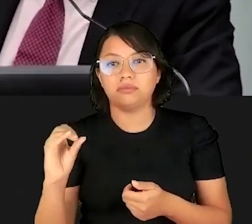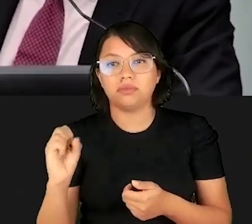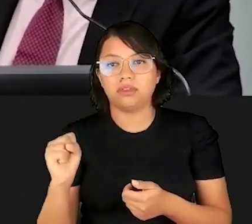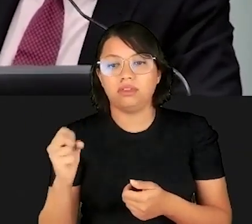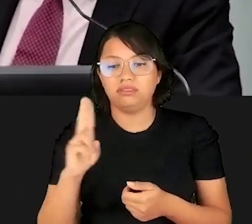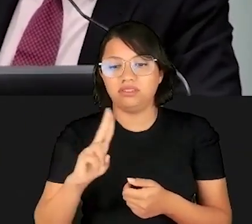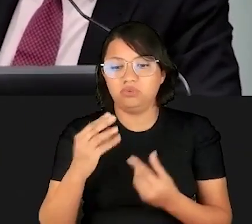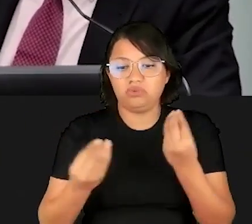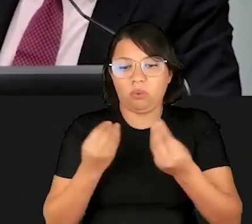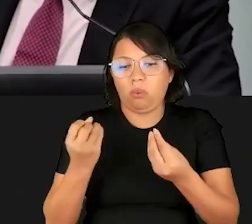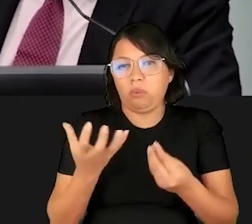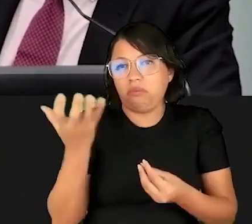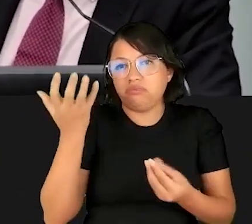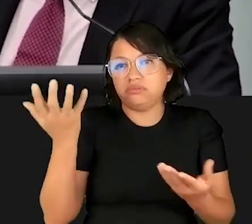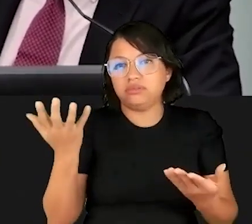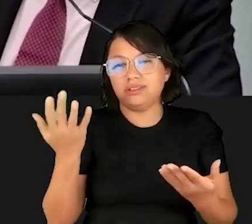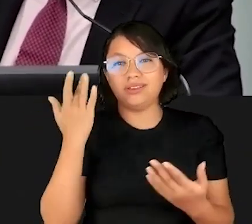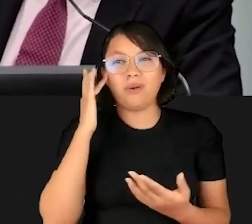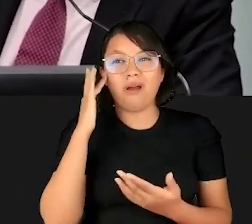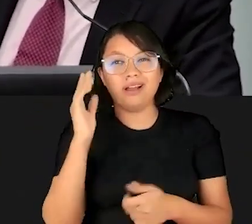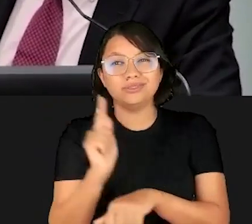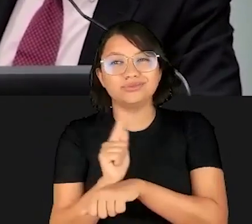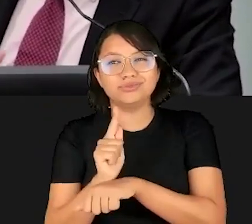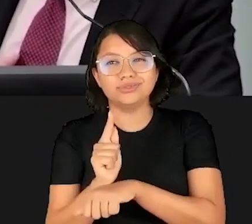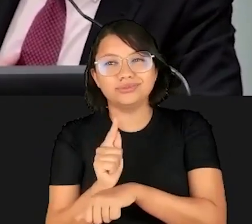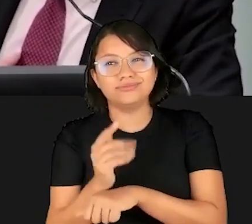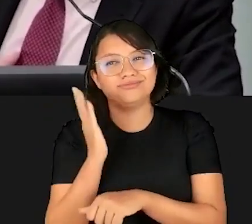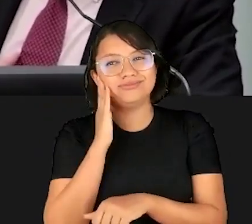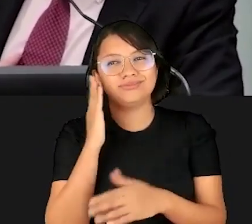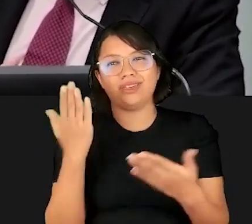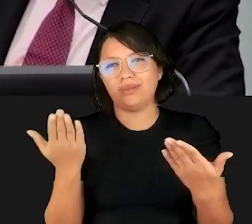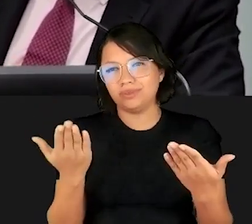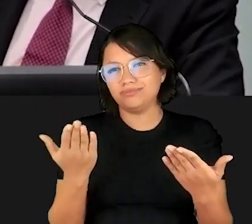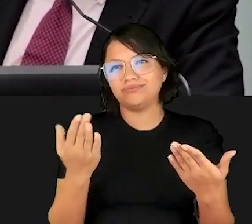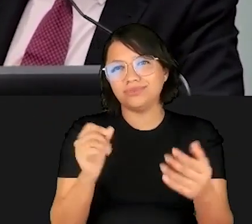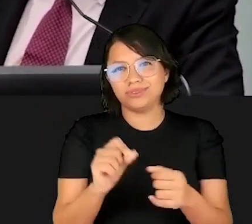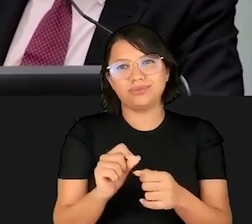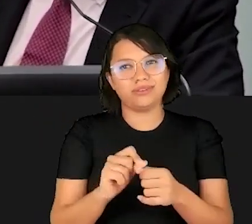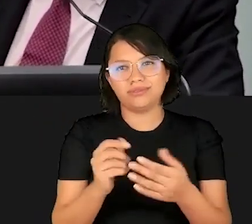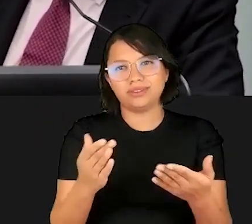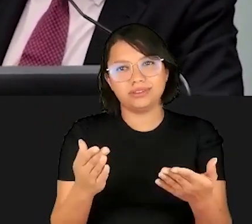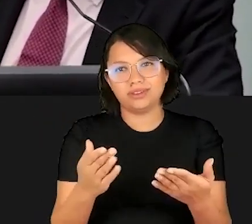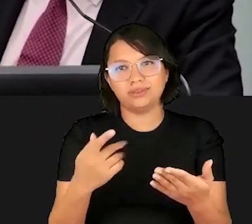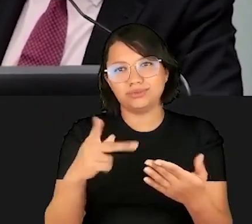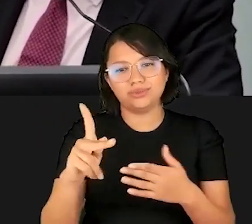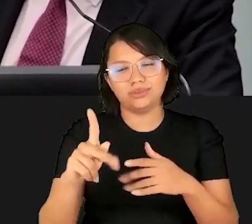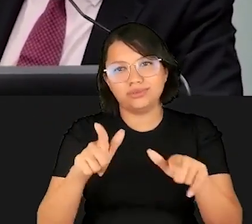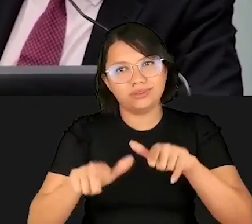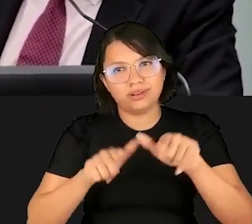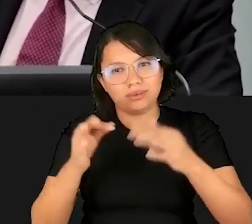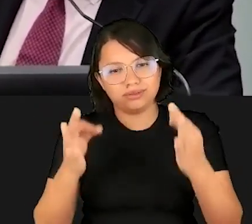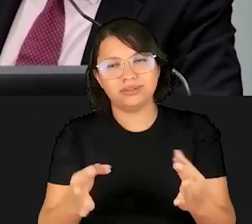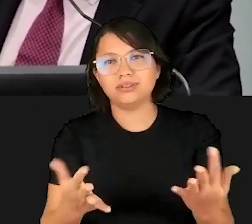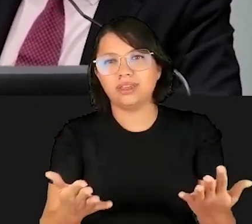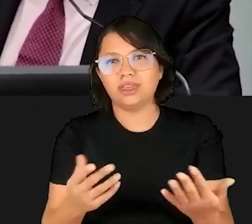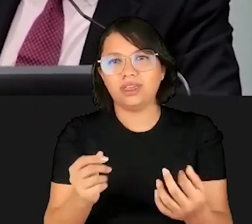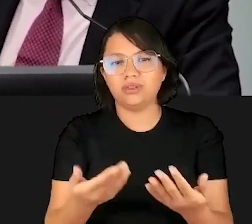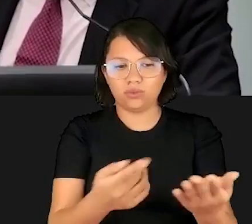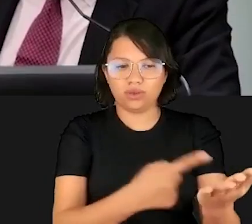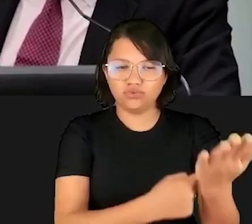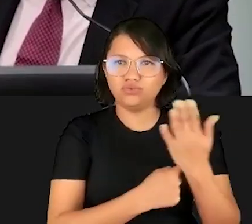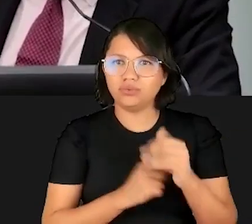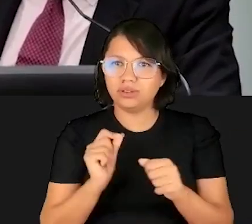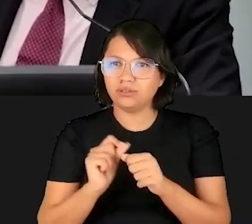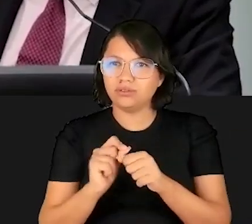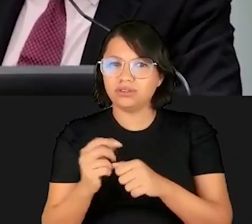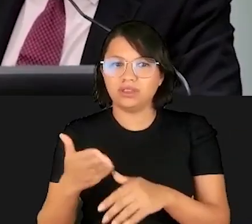quiser. Eu acho que aí o gestor está se abrogando da sua obrigação de nos ajudar a fazer a melhor gestão dos